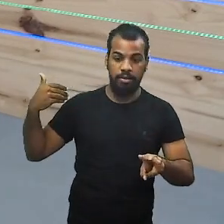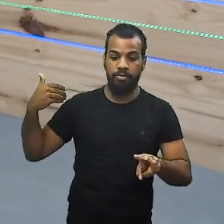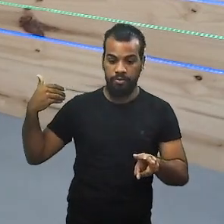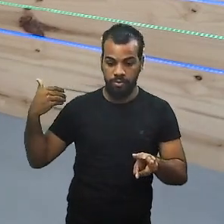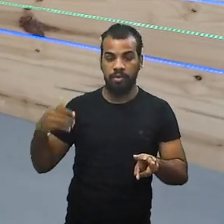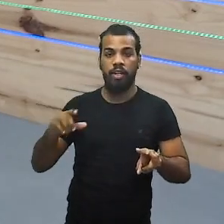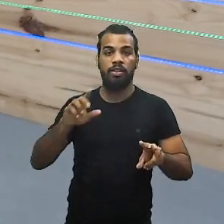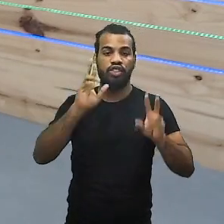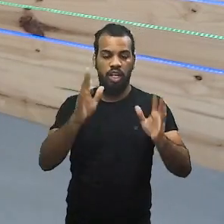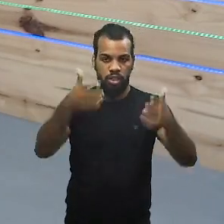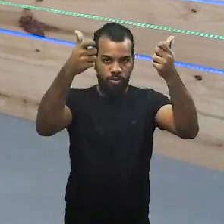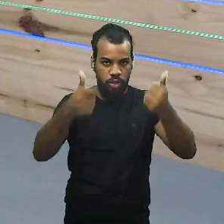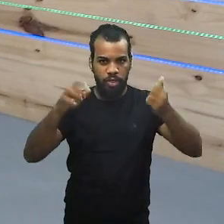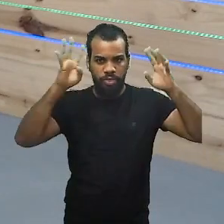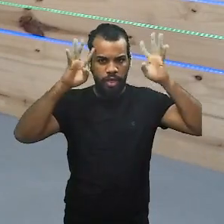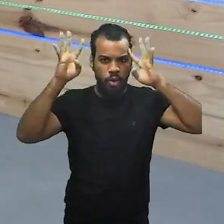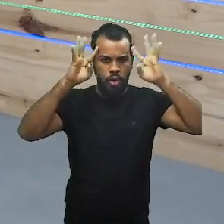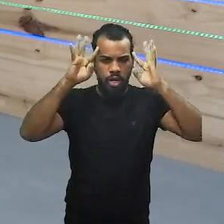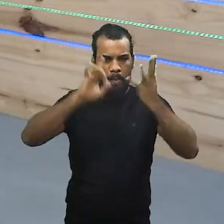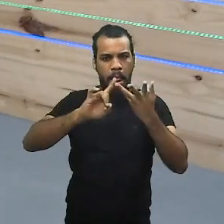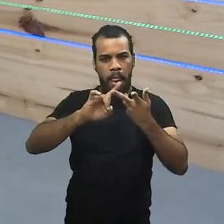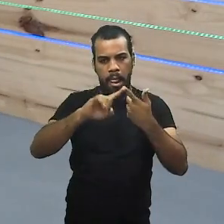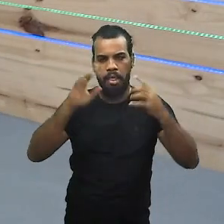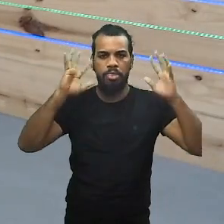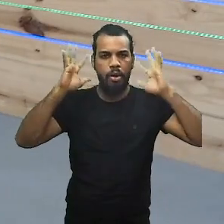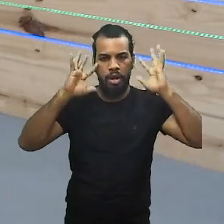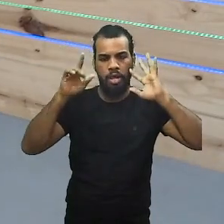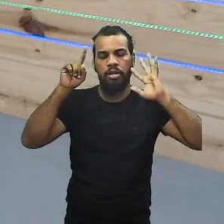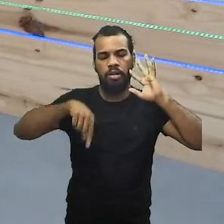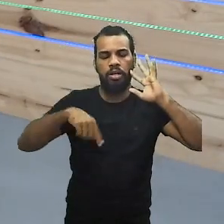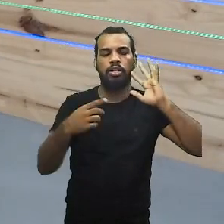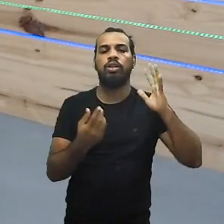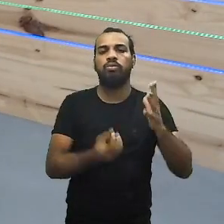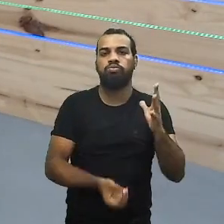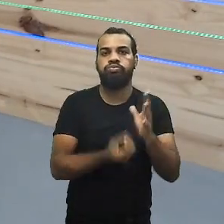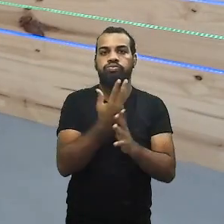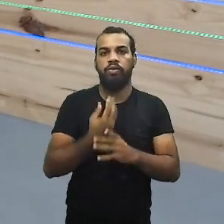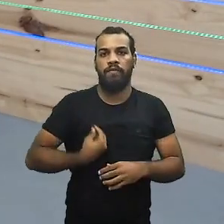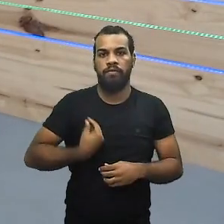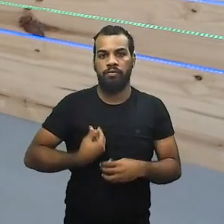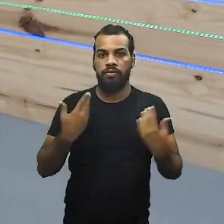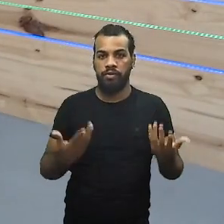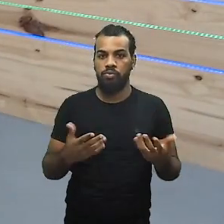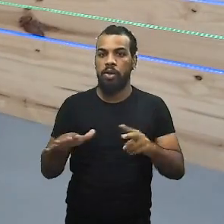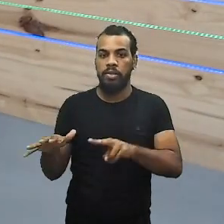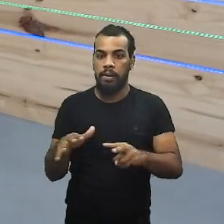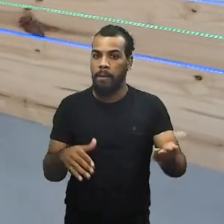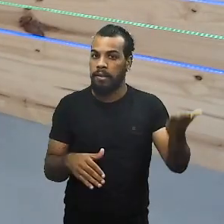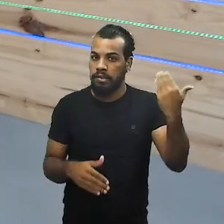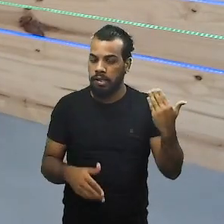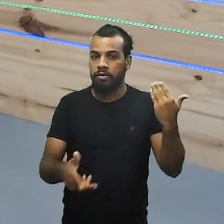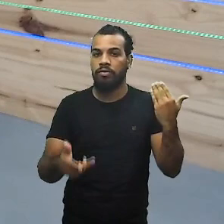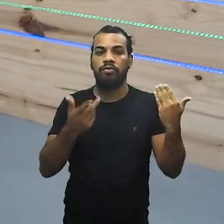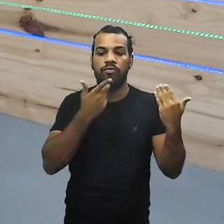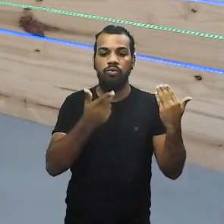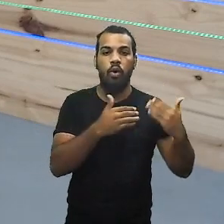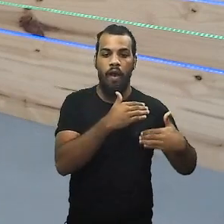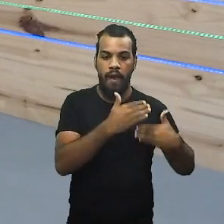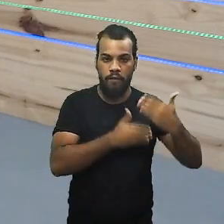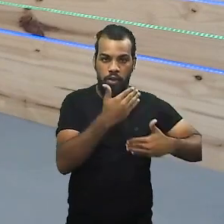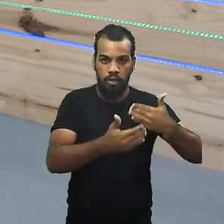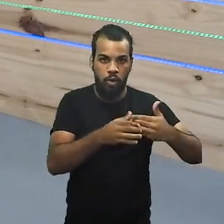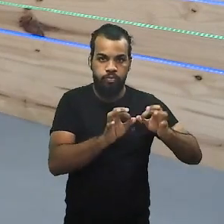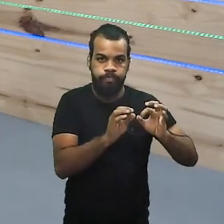de teorias, tá? Outras teorias que defendem o surgimento dos primeiros seres vivos. Então, na semana passada, a gente parou na evolução